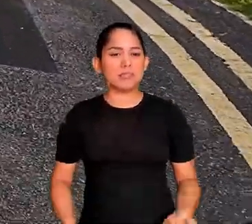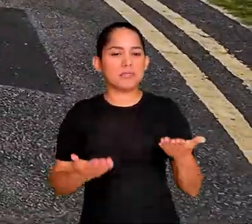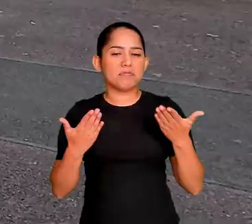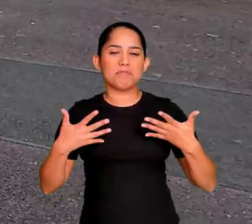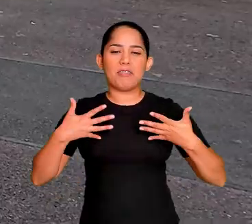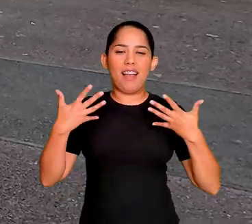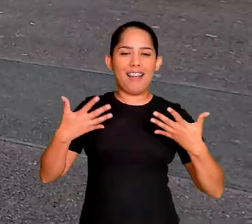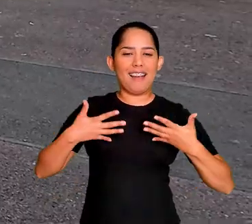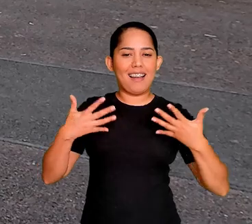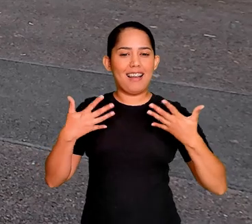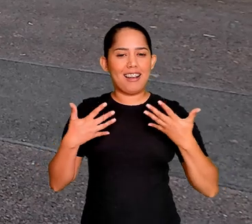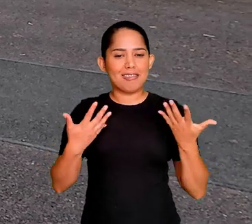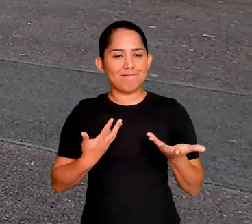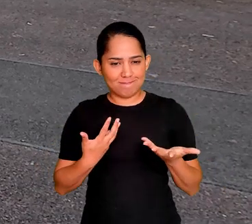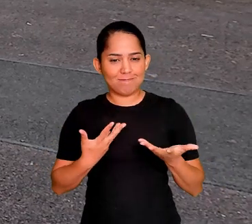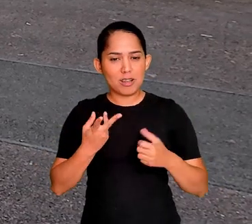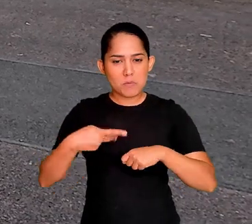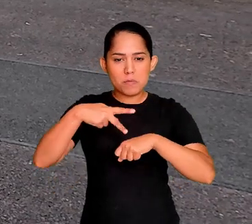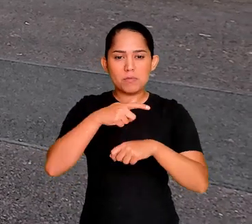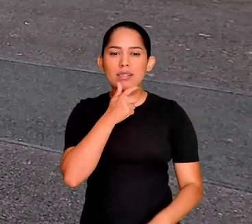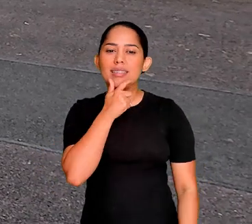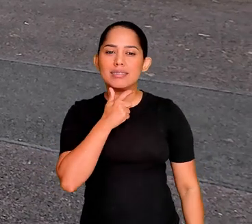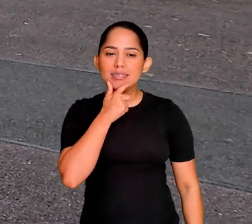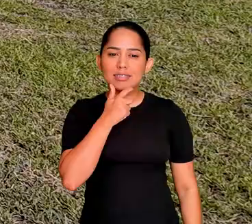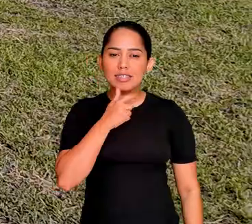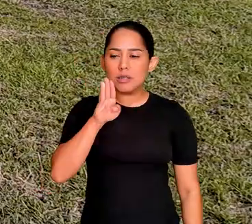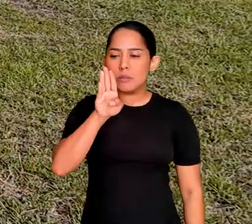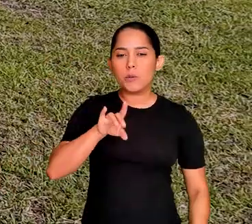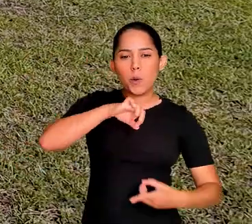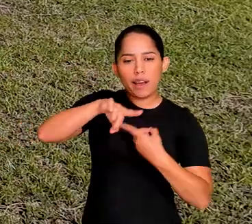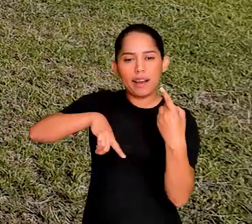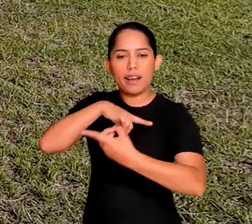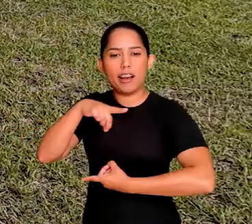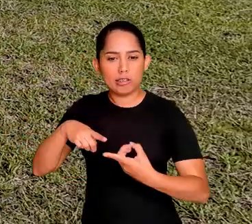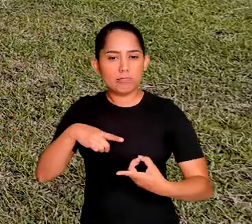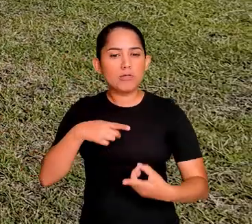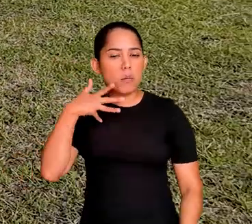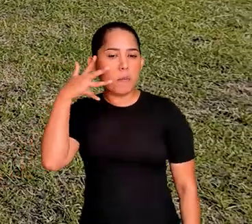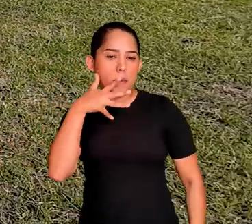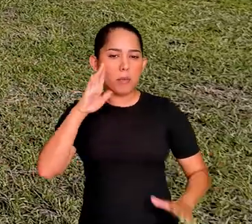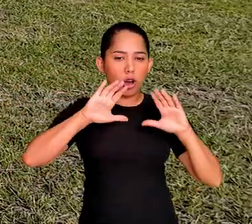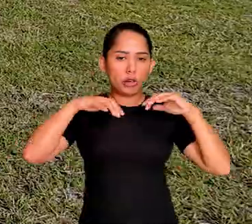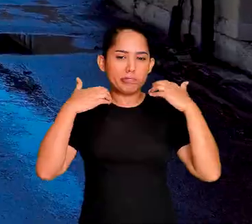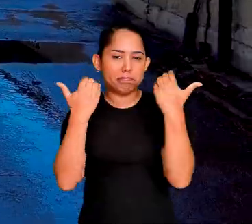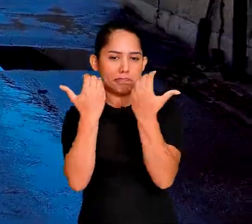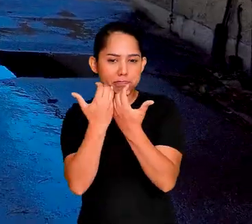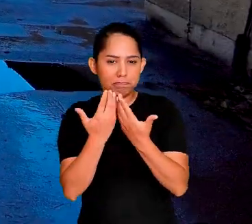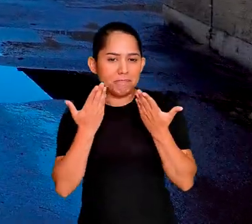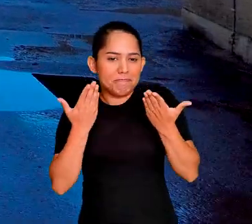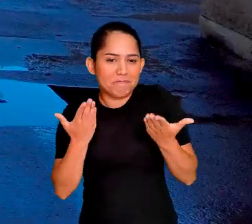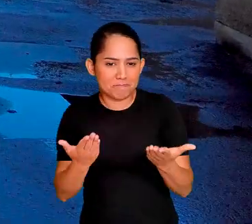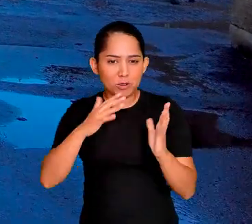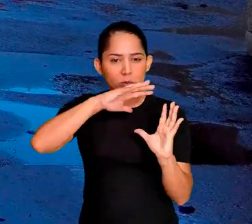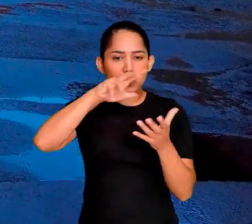It's been a great joy for the UK Biodynamic Association to host it because it's not very often that we